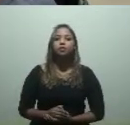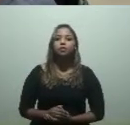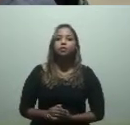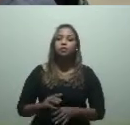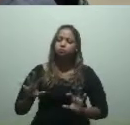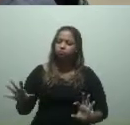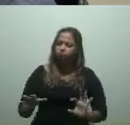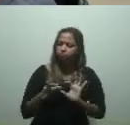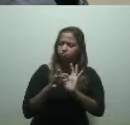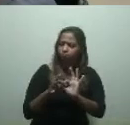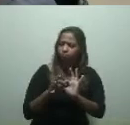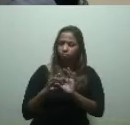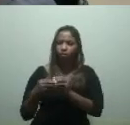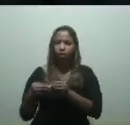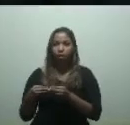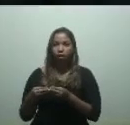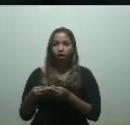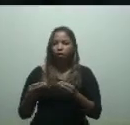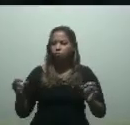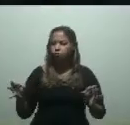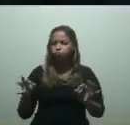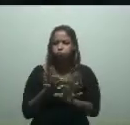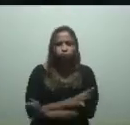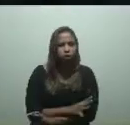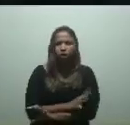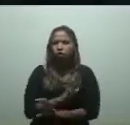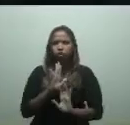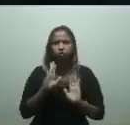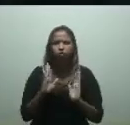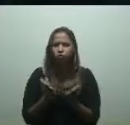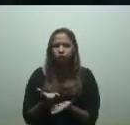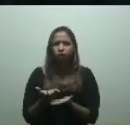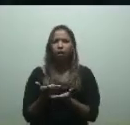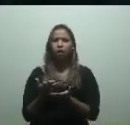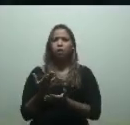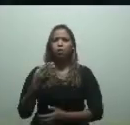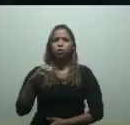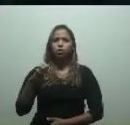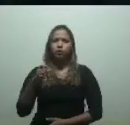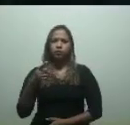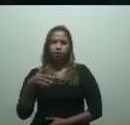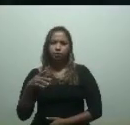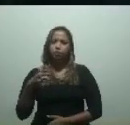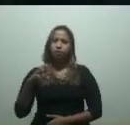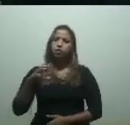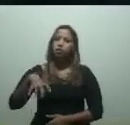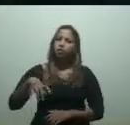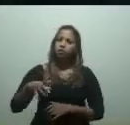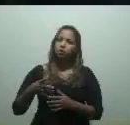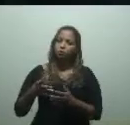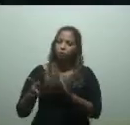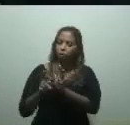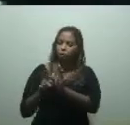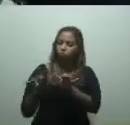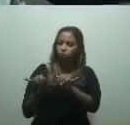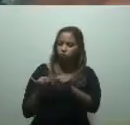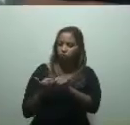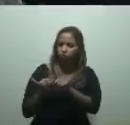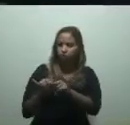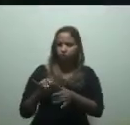unam esforços para a entrega imediata do CER, Centro Especializado de Reabilitação do